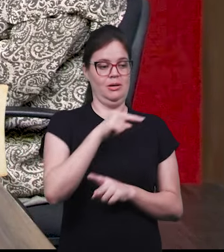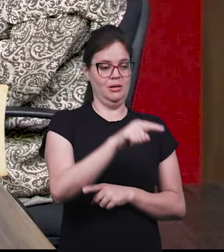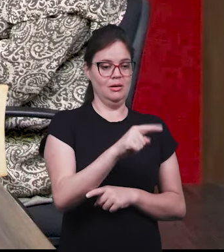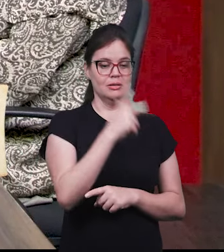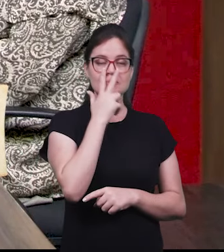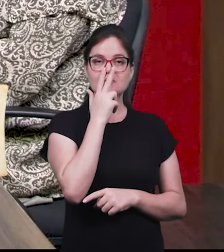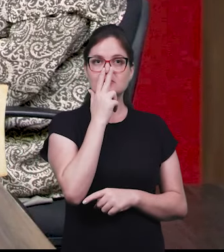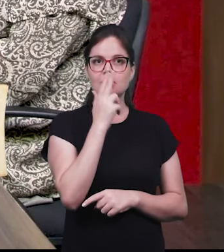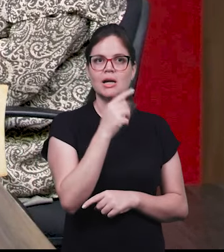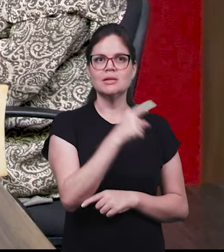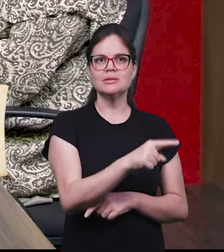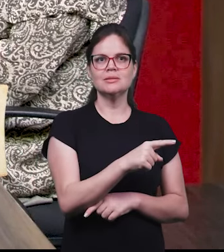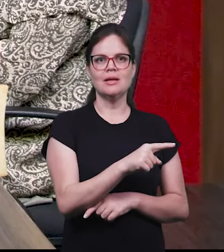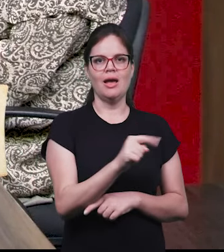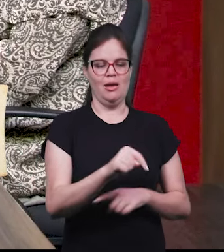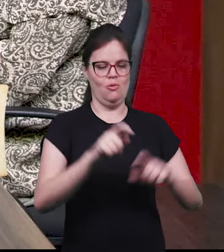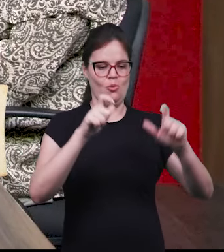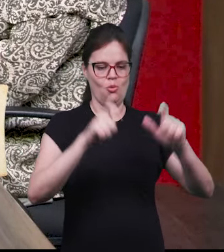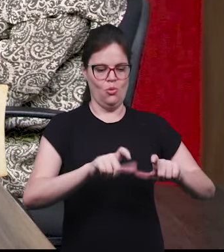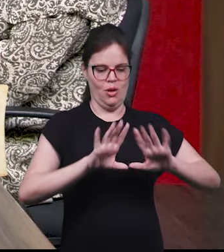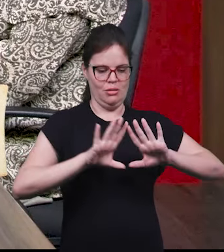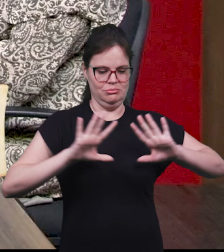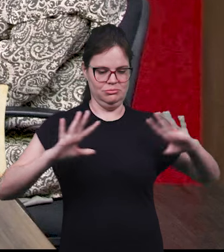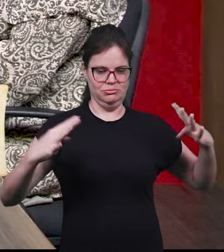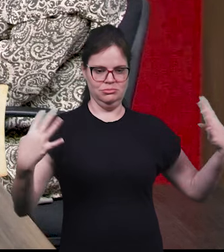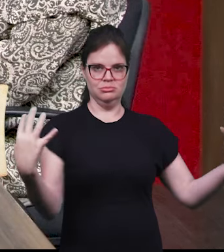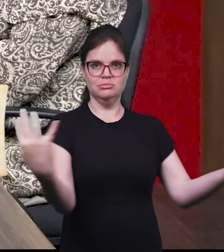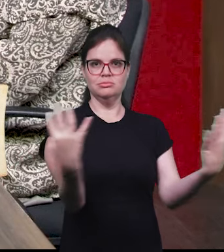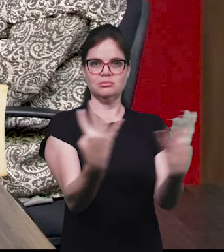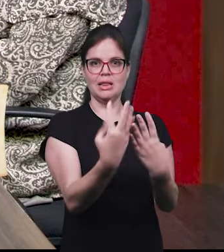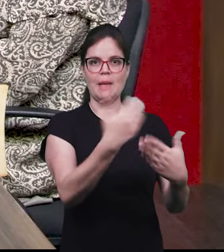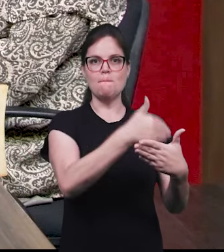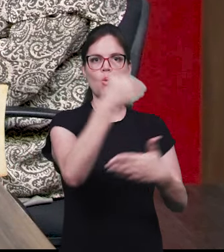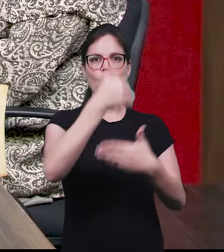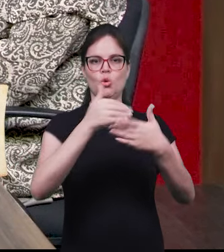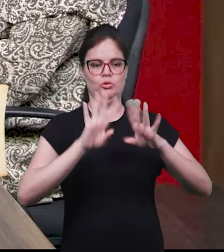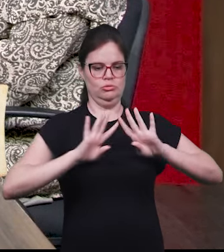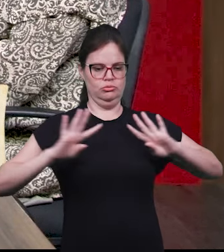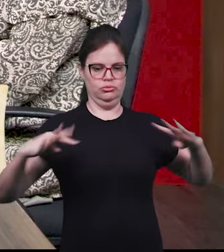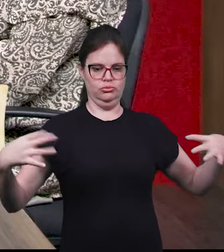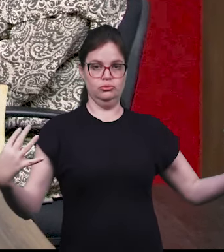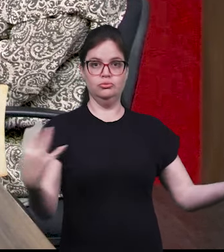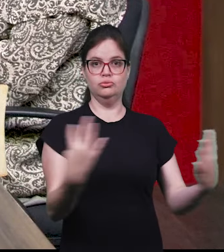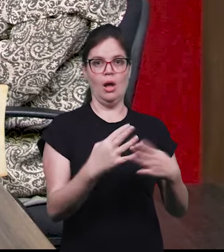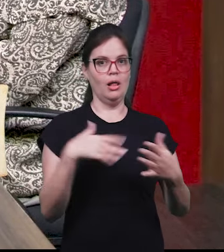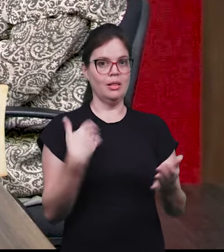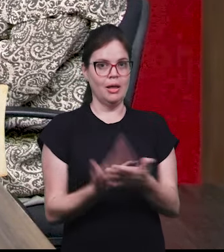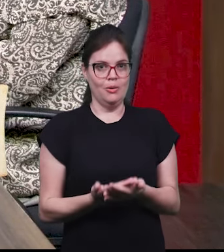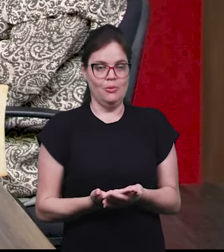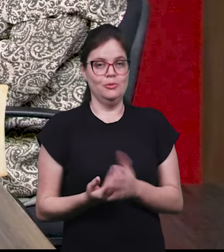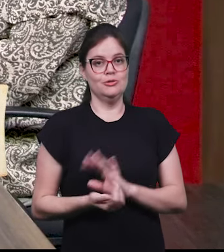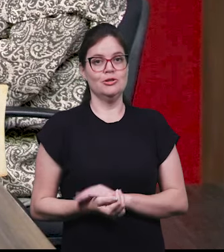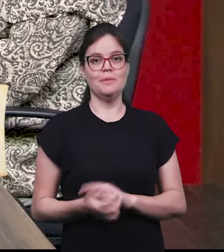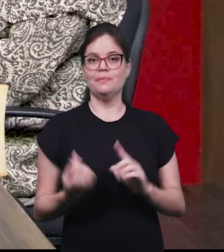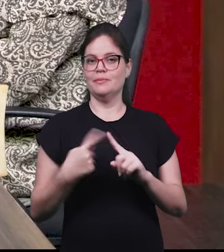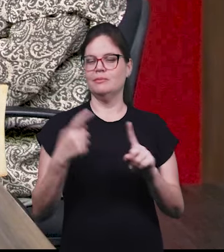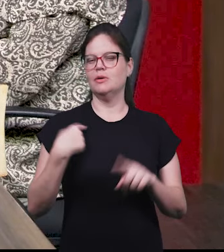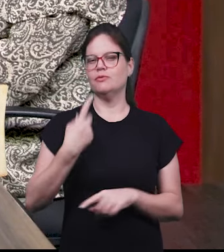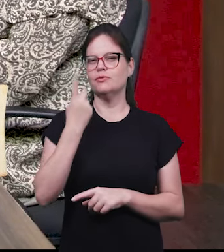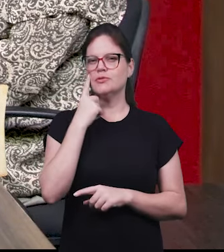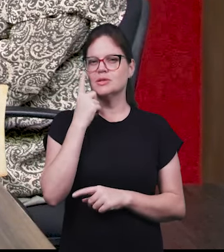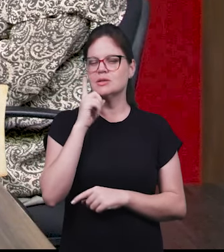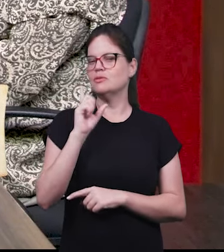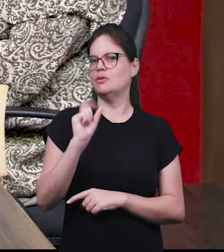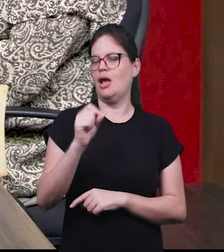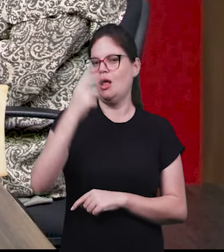que não seria habitada aquela cidade ali. É uma cidade cercada até hoje. Então você veja só, o importante é lembrar,